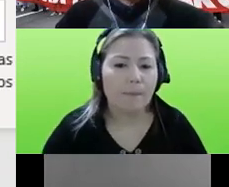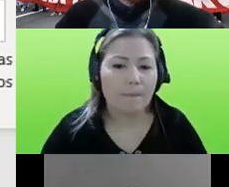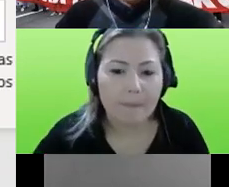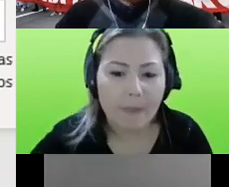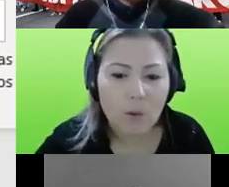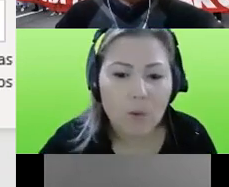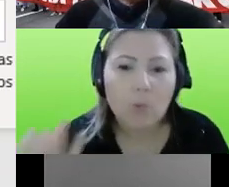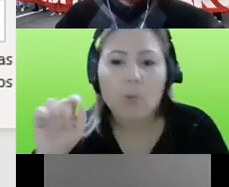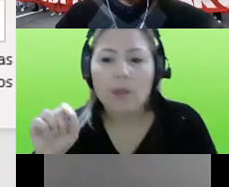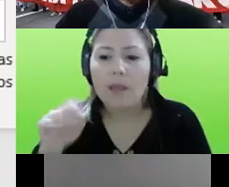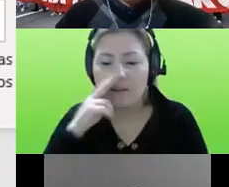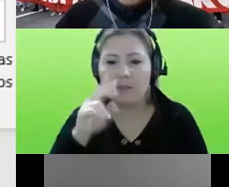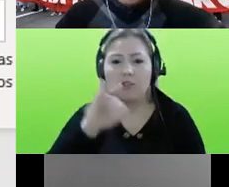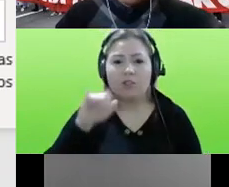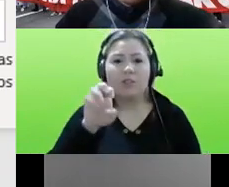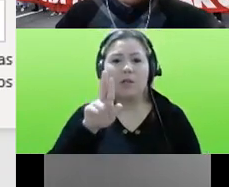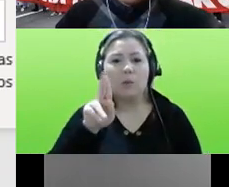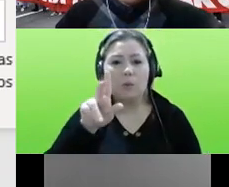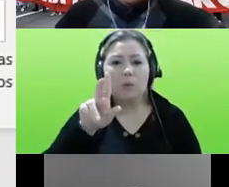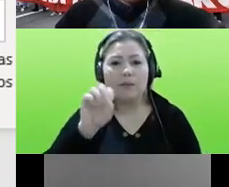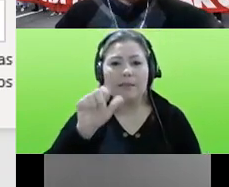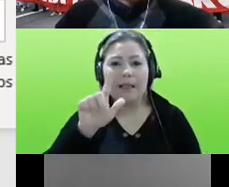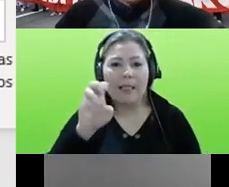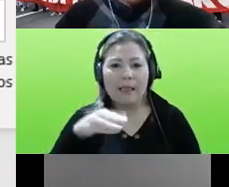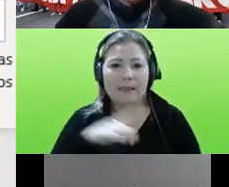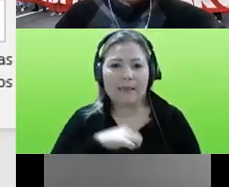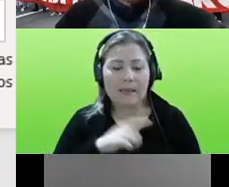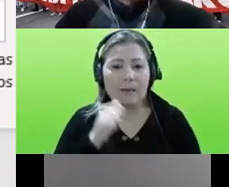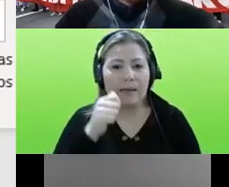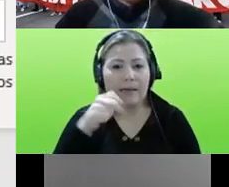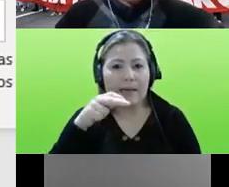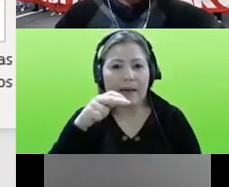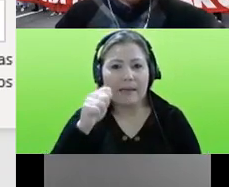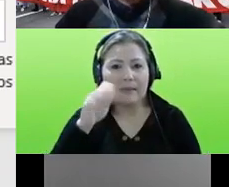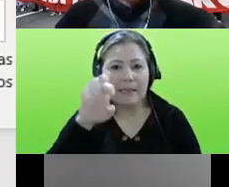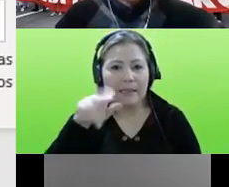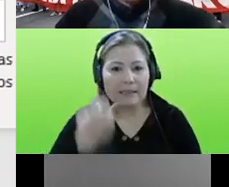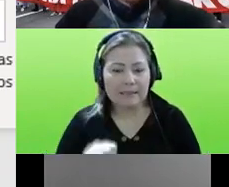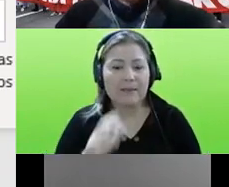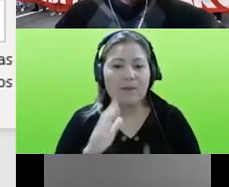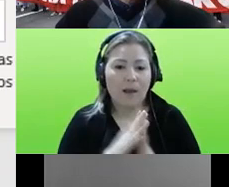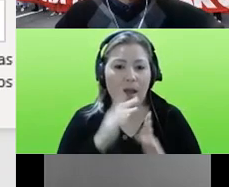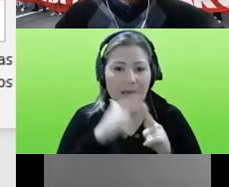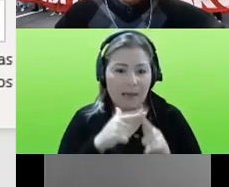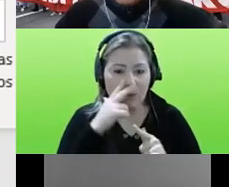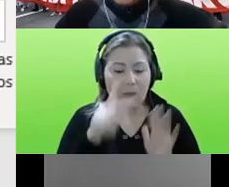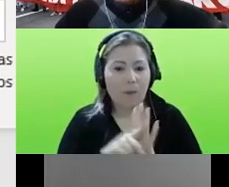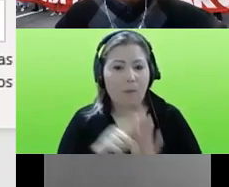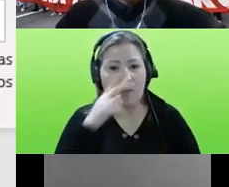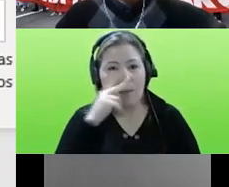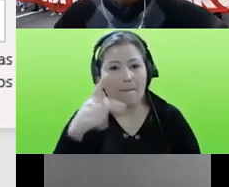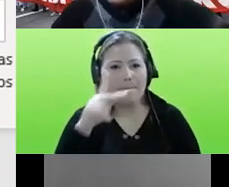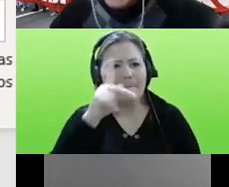que Jerusalém tem a ver com Atenas, a igreja com a Academia de Platão, o